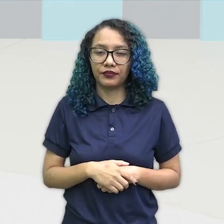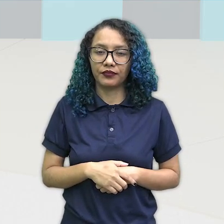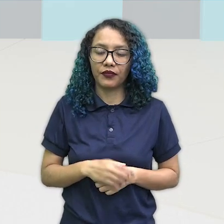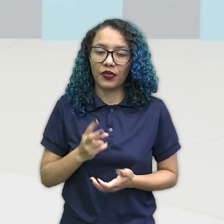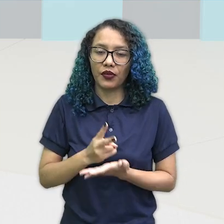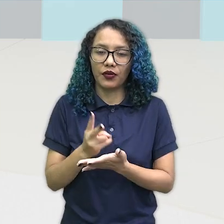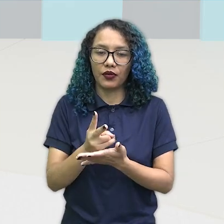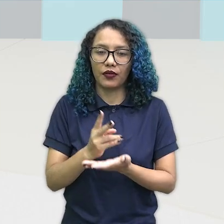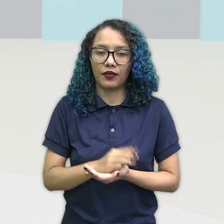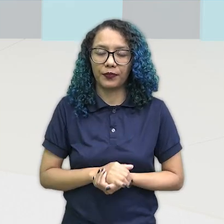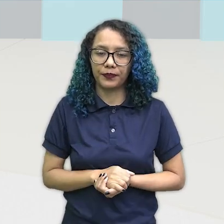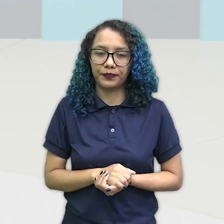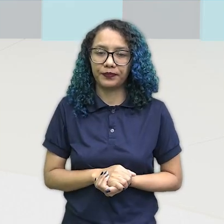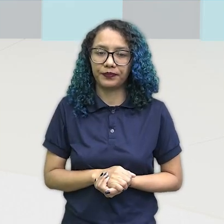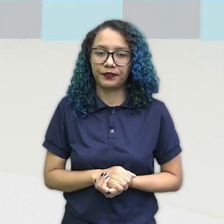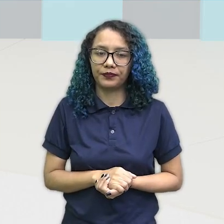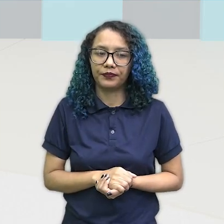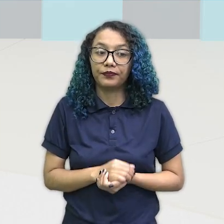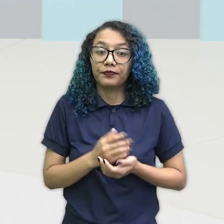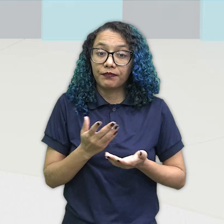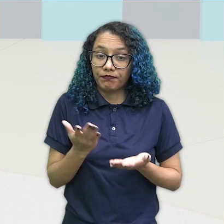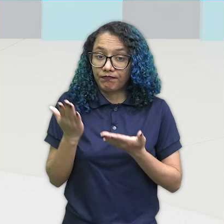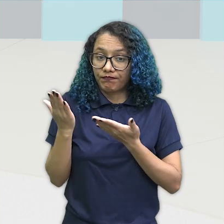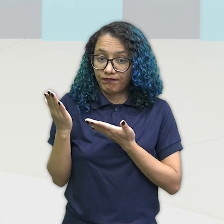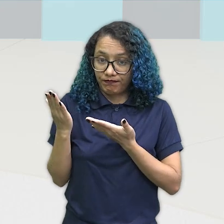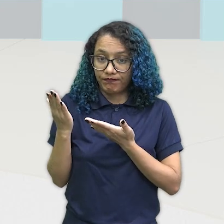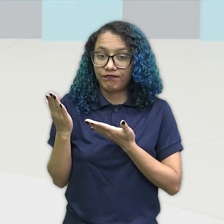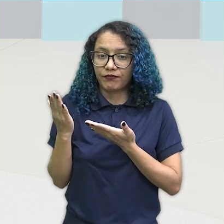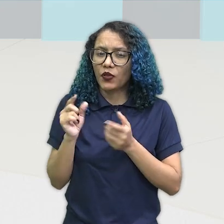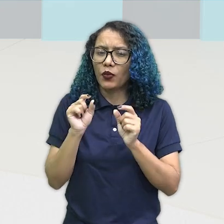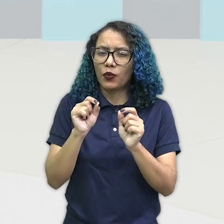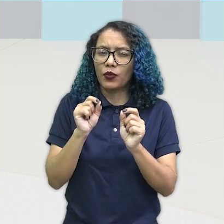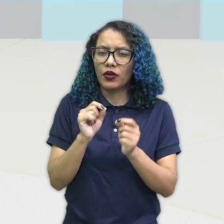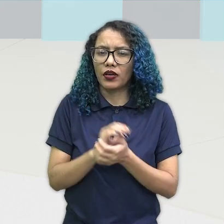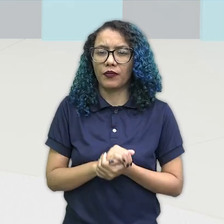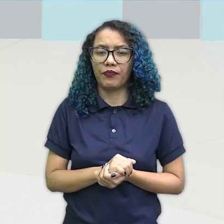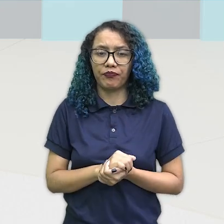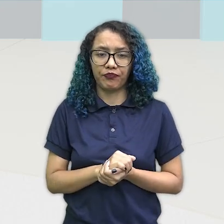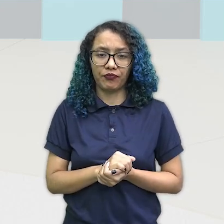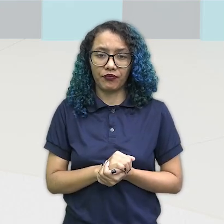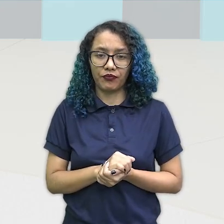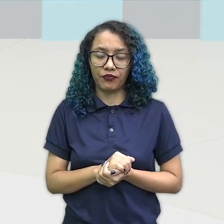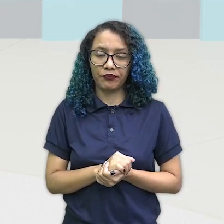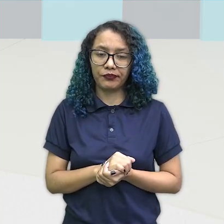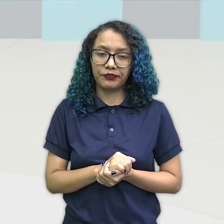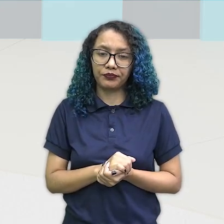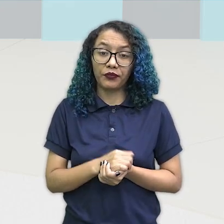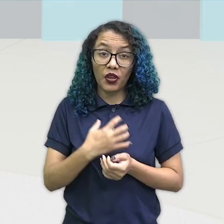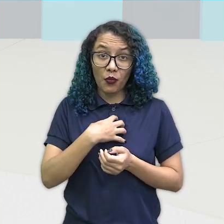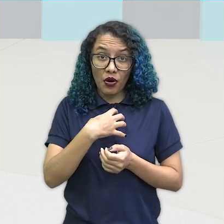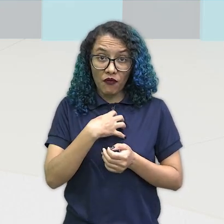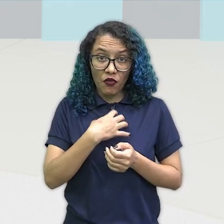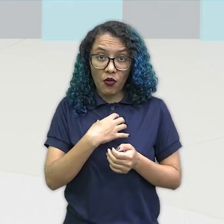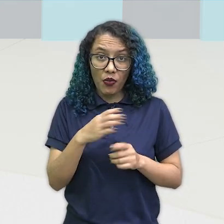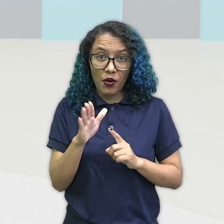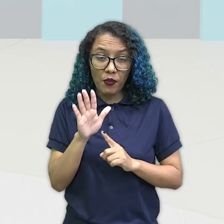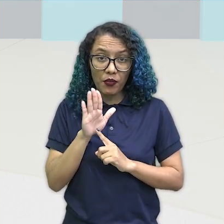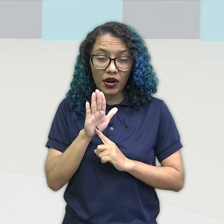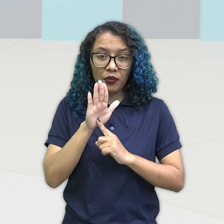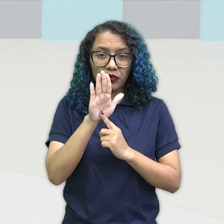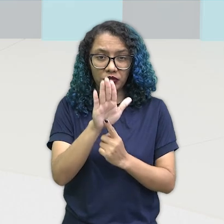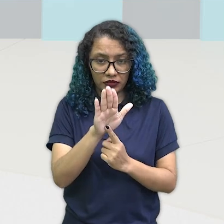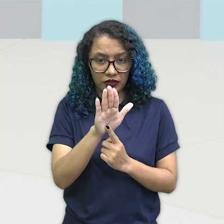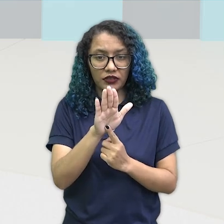adiante, então. O grau superlativo é uma forma que usamos para mostrar que algo tem maior